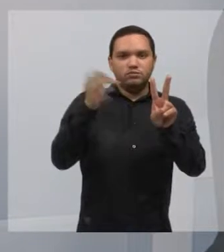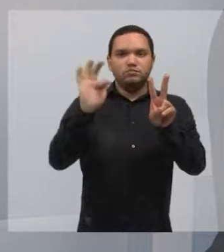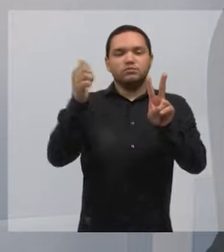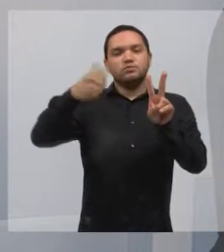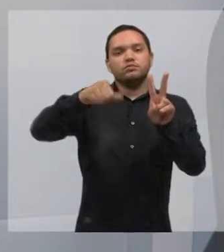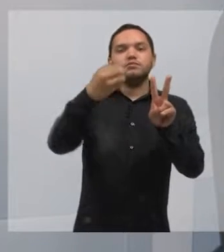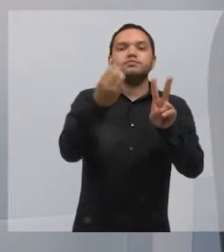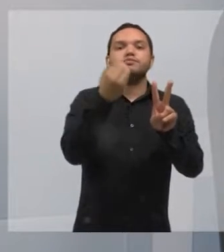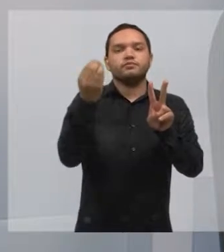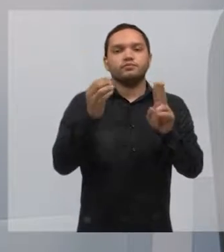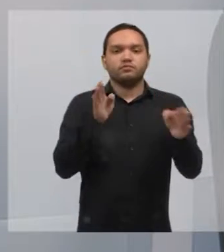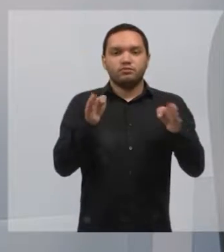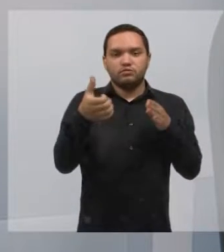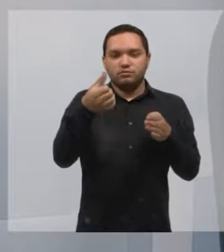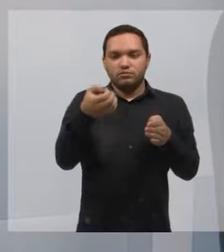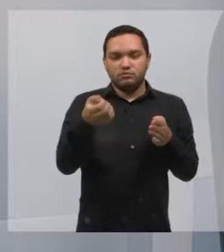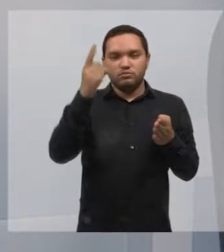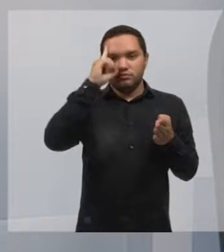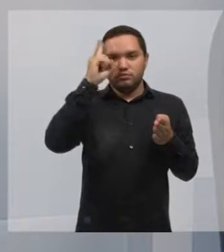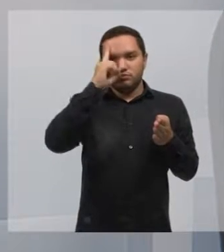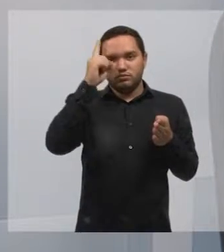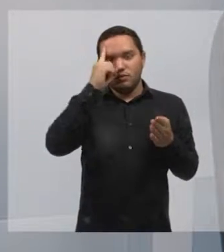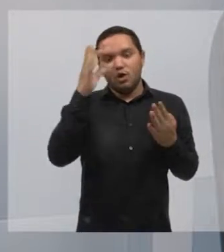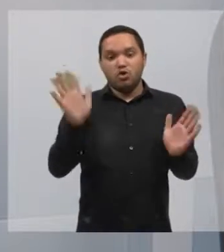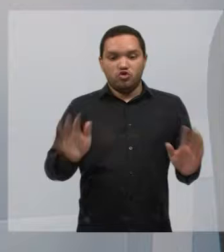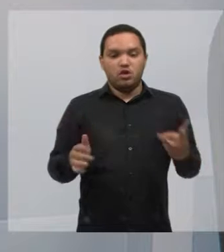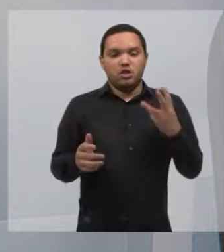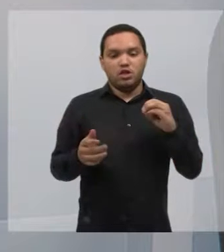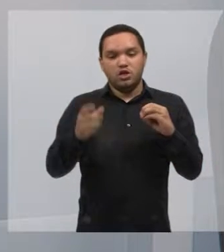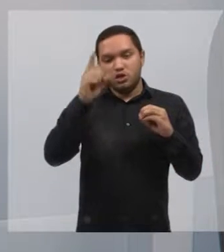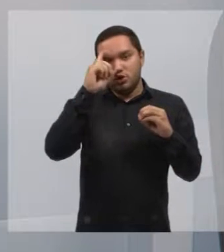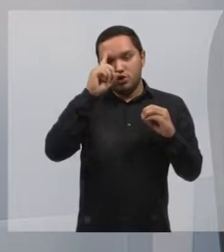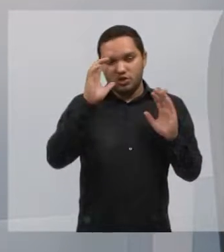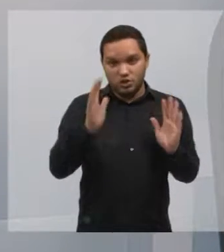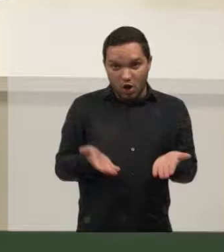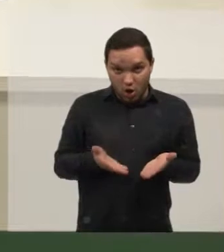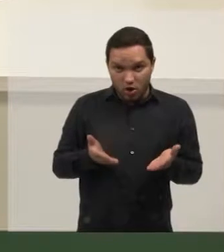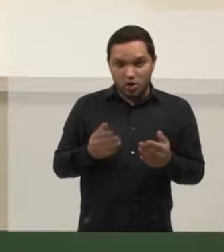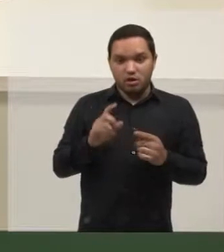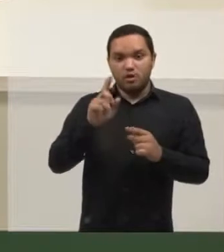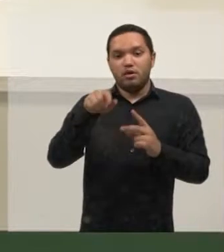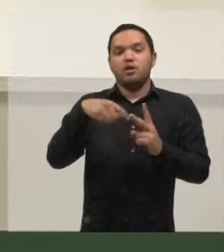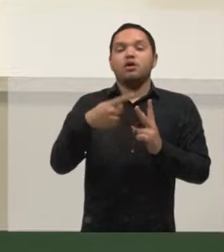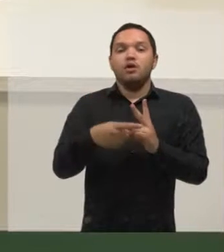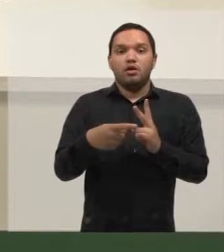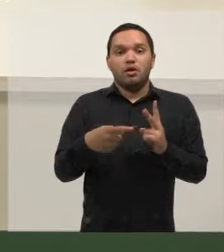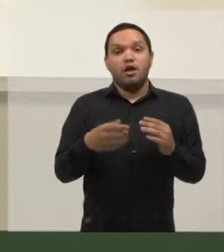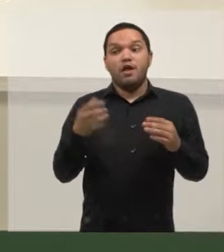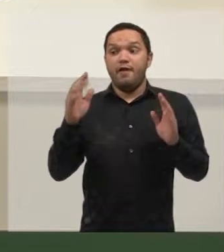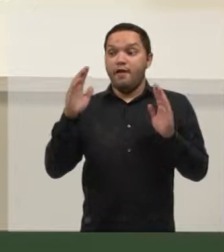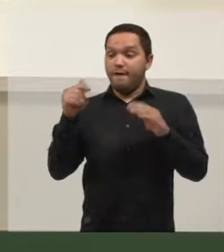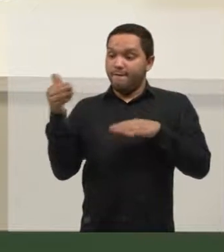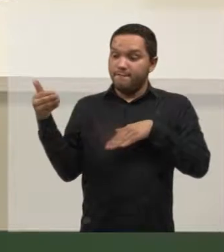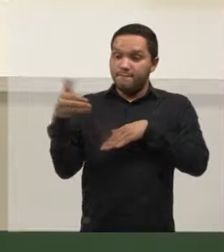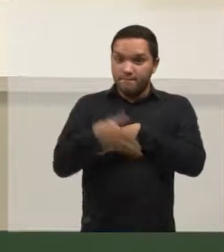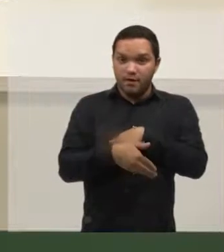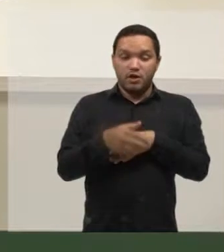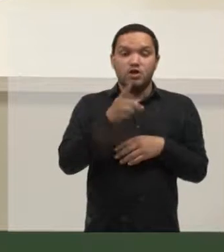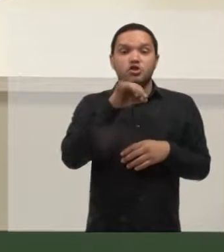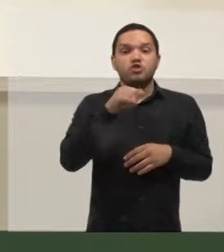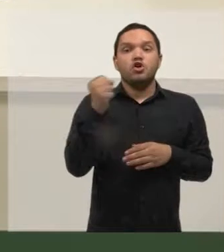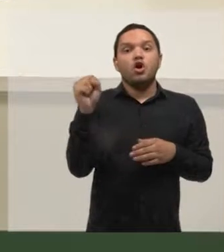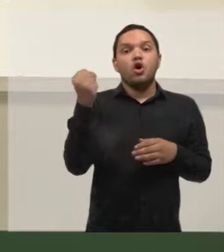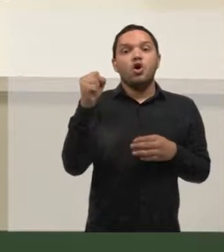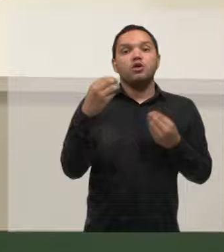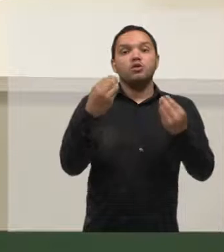que aí... os 60 dias, nós terminamos 30 dias agora, os 60 dias. E é importante que ele já venha receber aqui a medalha, né? Ele recebe dia 8. Dia